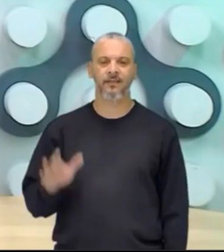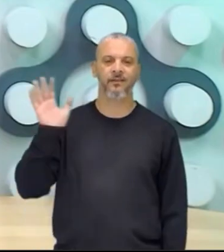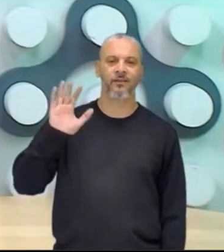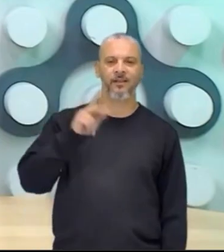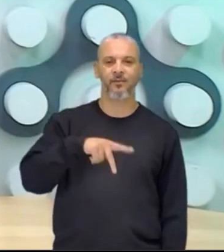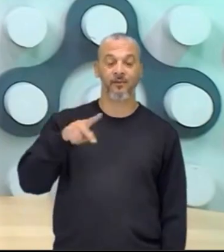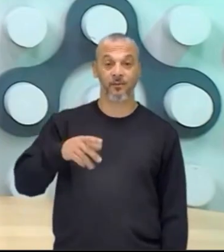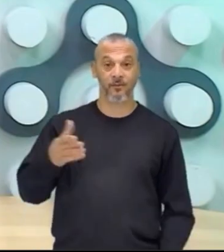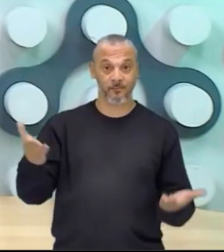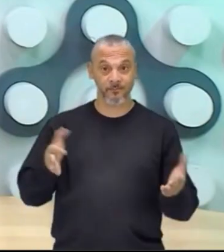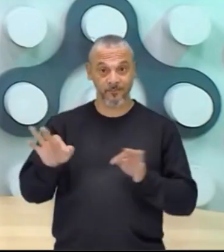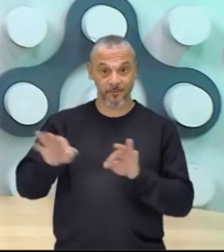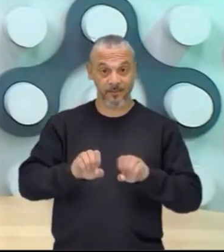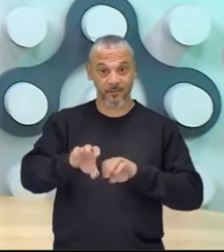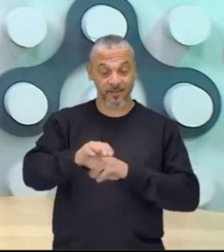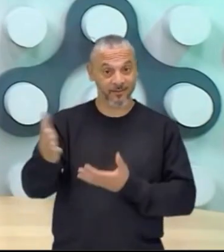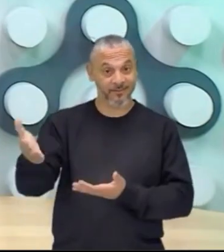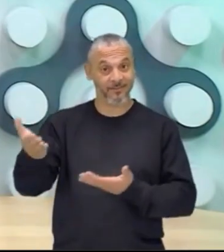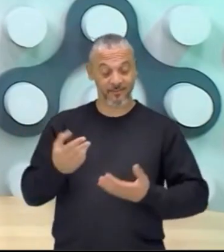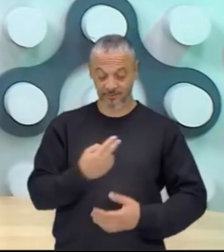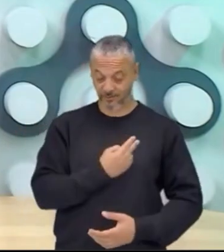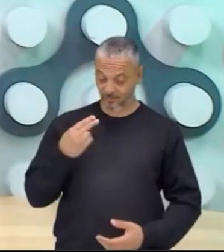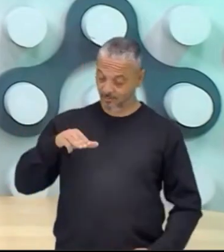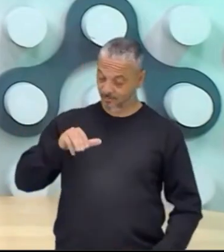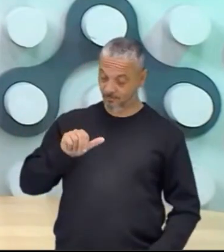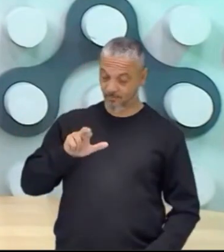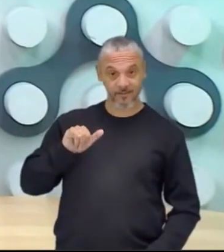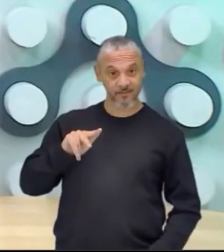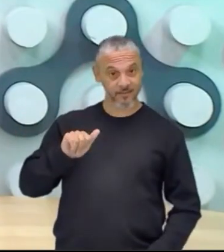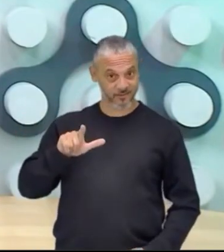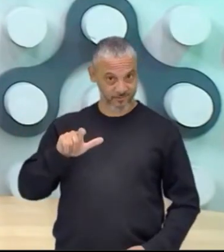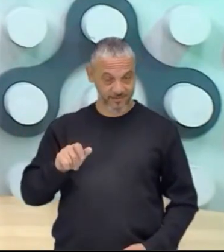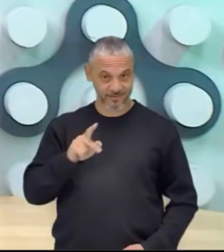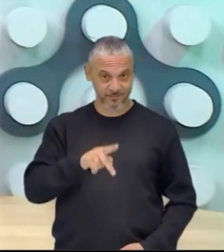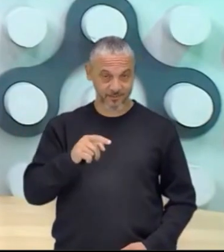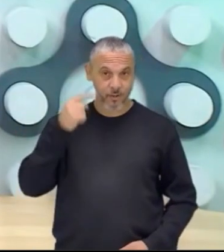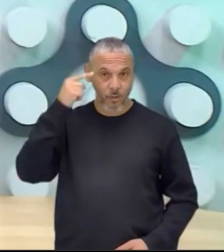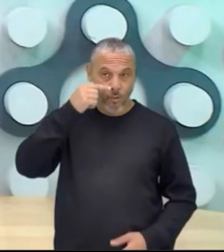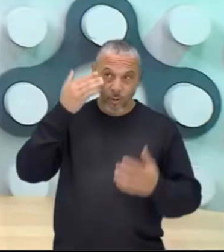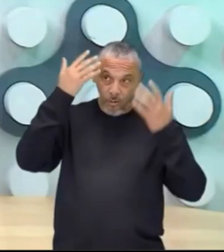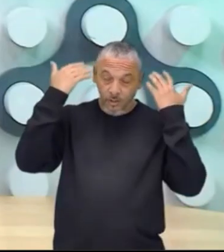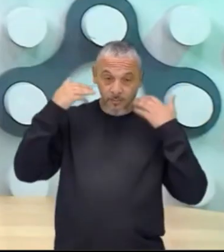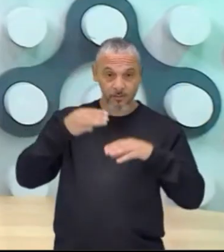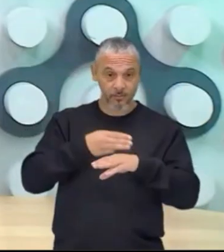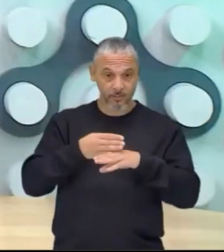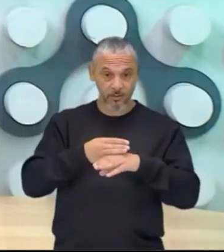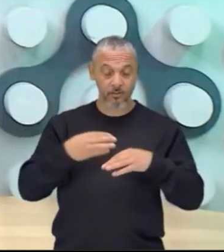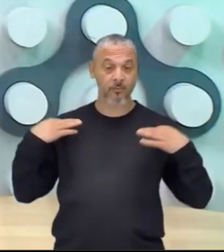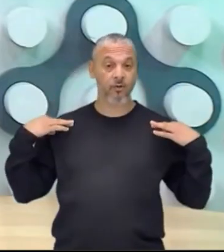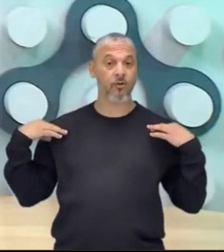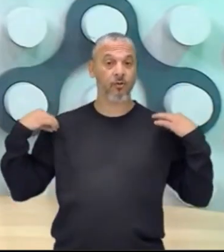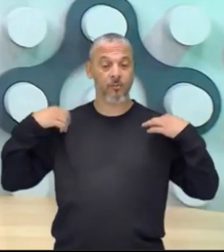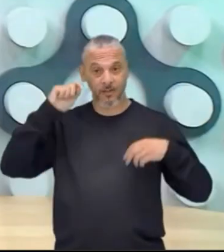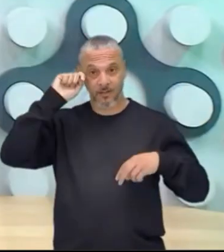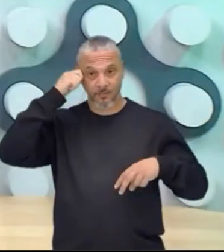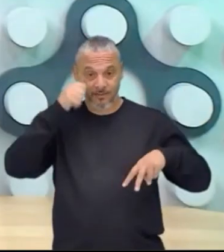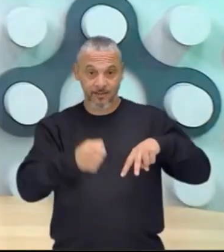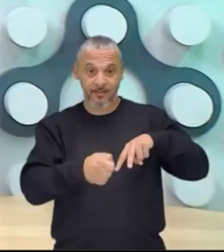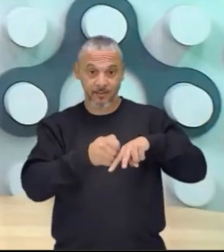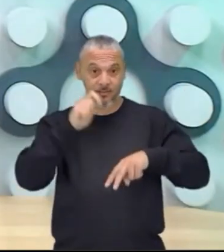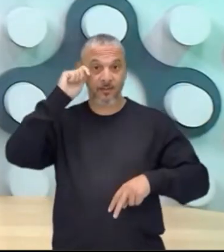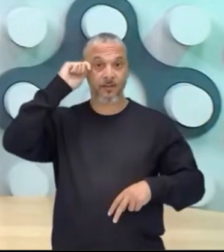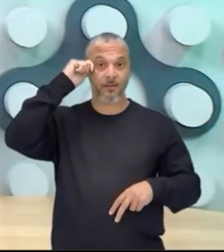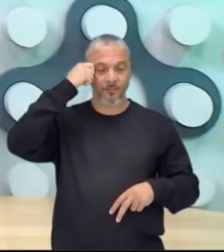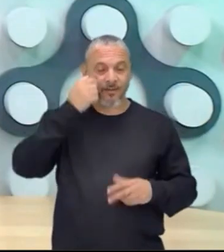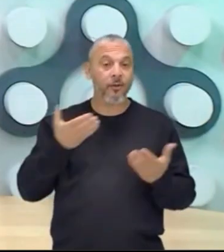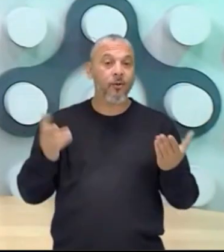Olá, professores, bem-vindos a mais um planejamento de aula. Eu sou a Mariângela, formadora da Coped, tenho olhos e cabelos castanhos, eu estou vestindo uma blusa preta com uma